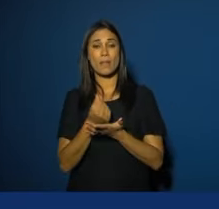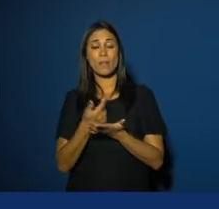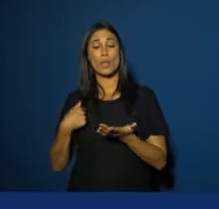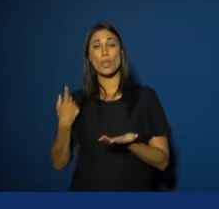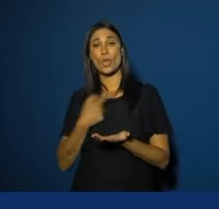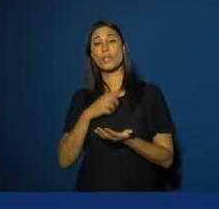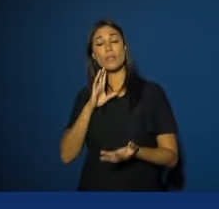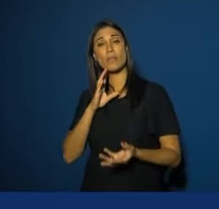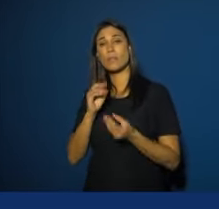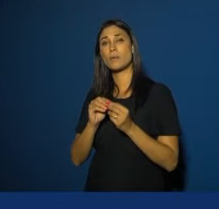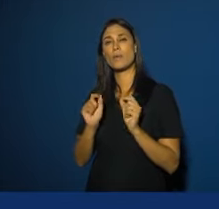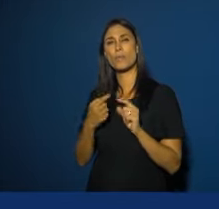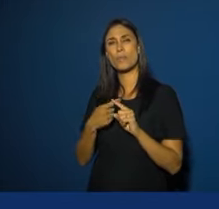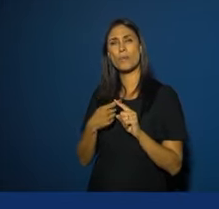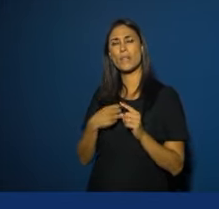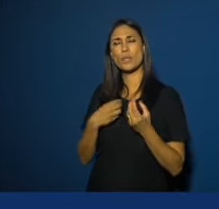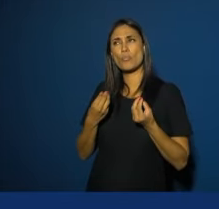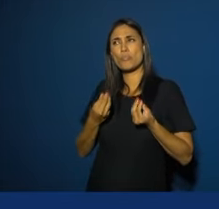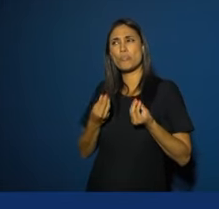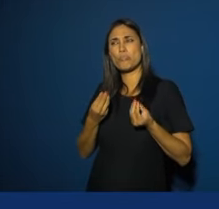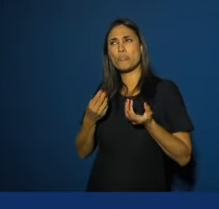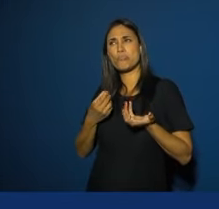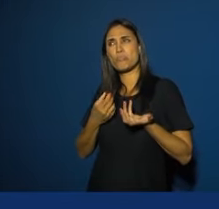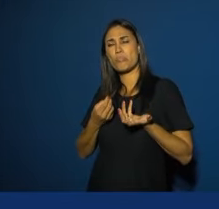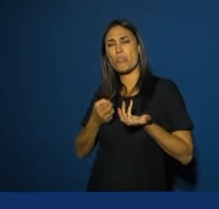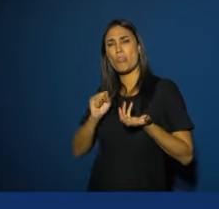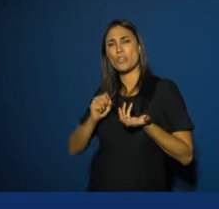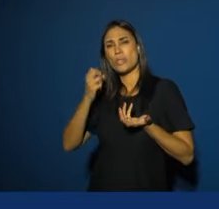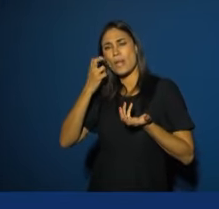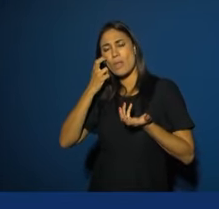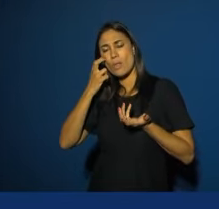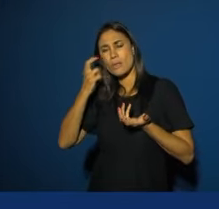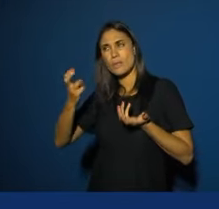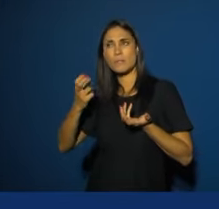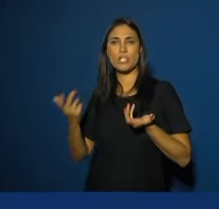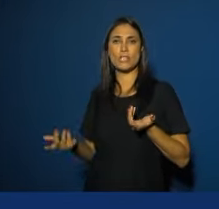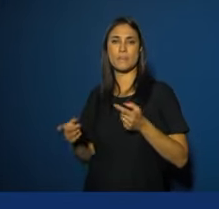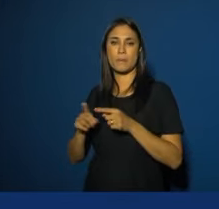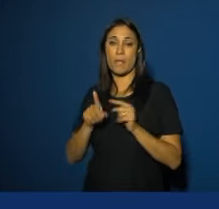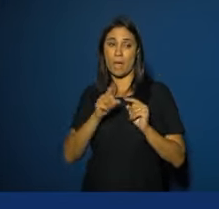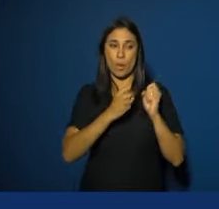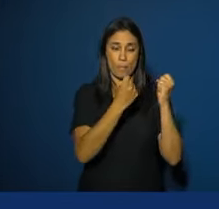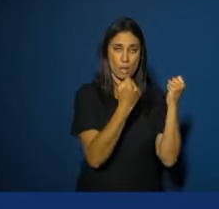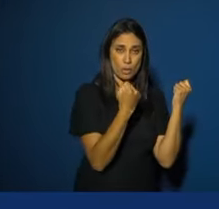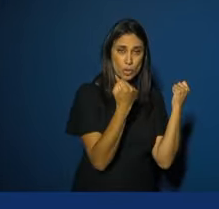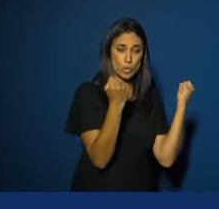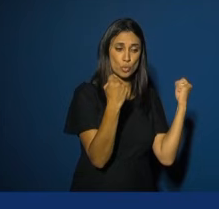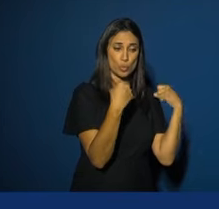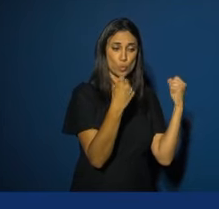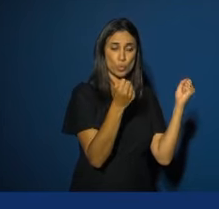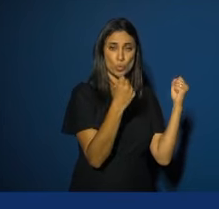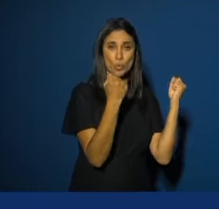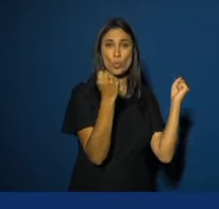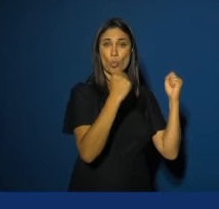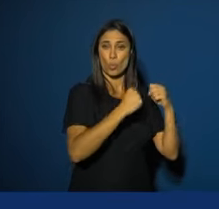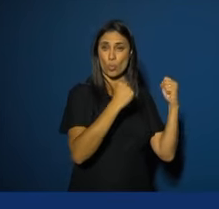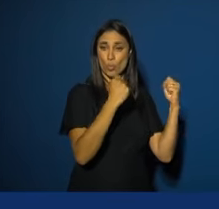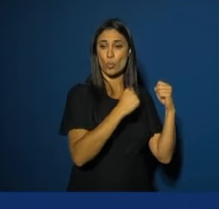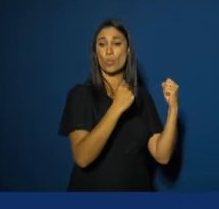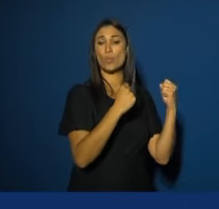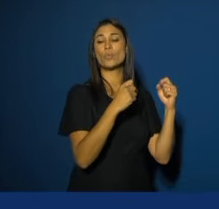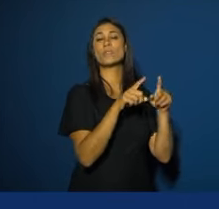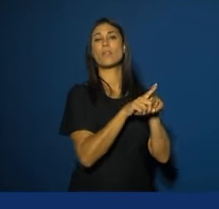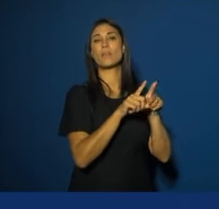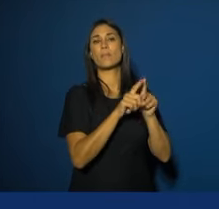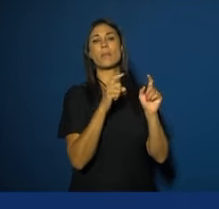entendemos que não podíamos aportar essa expertise lá no gás também. É uma indústria que está, talvez, na distribuição de gás, o equivalente ao